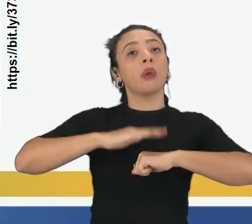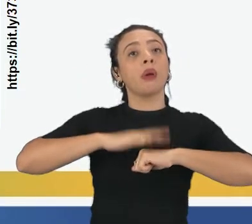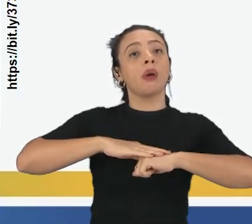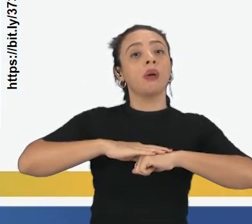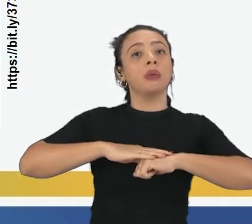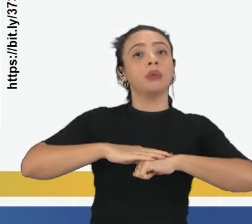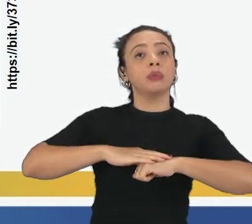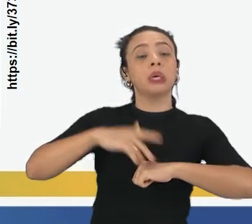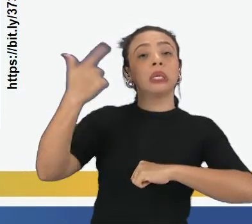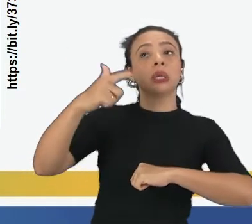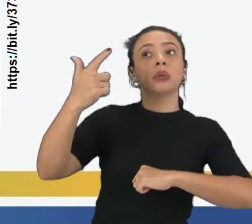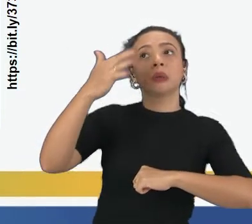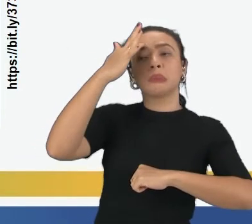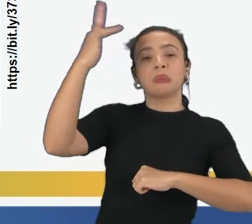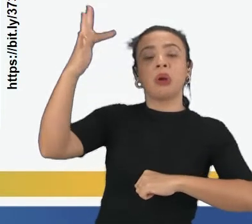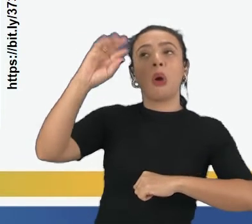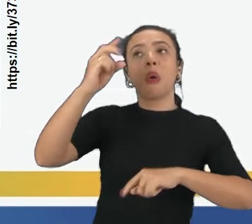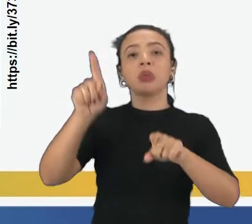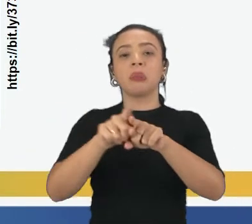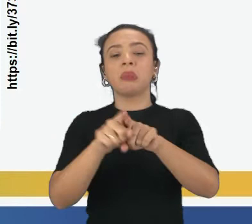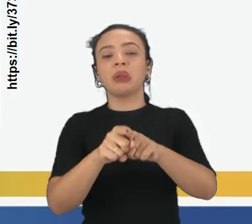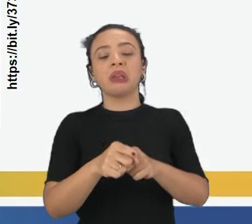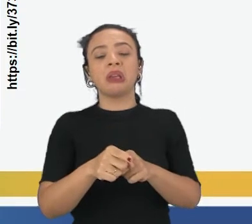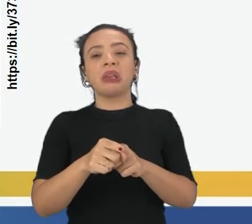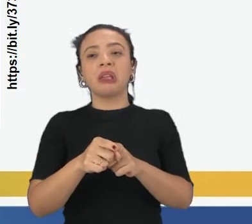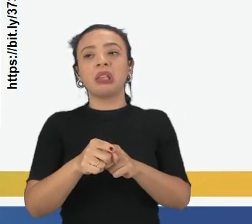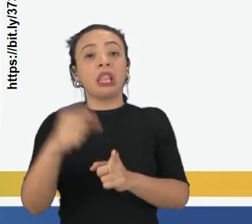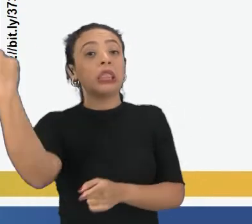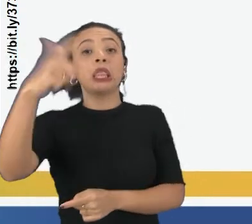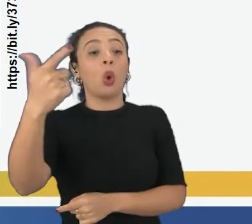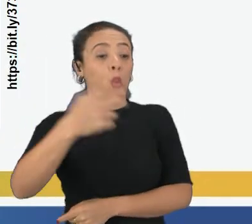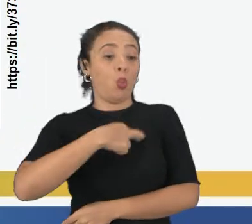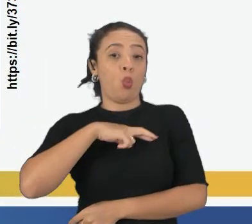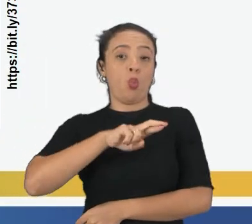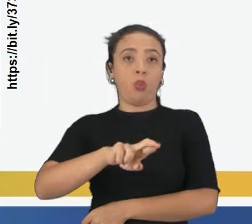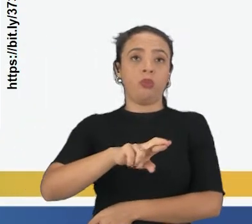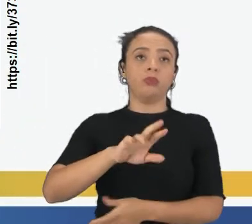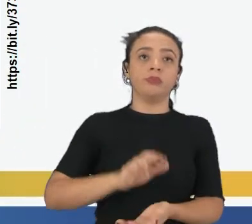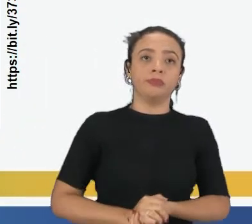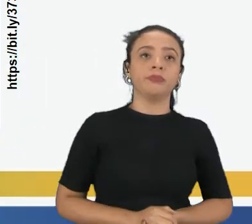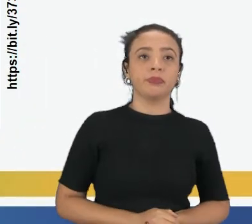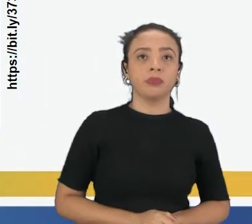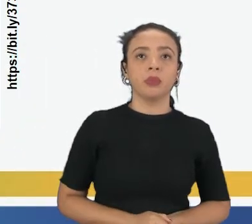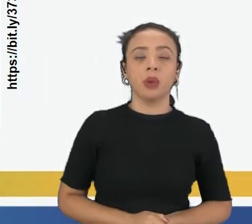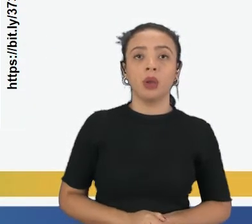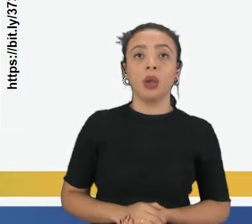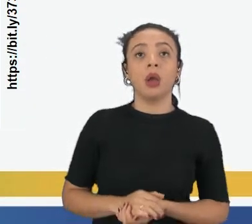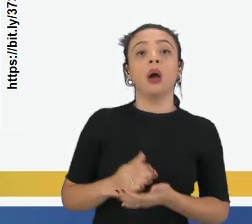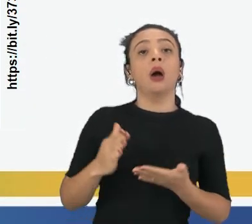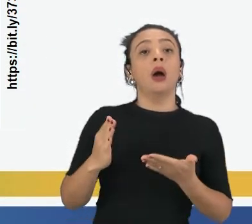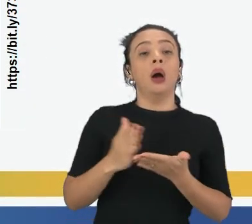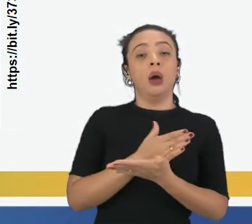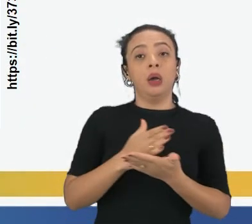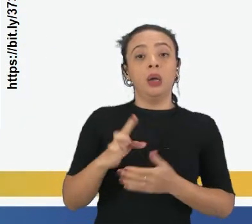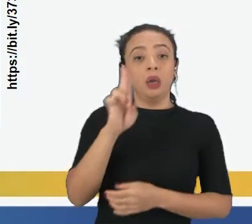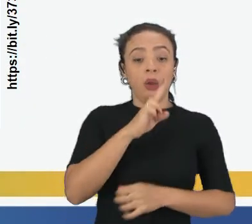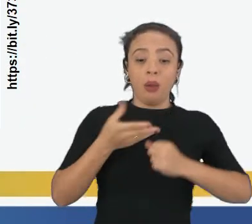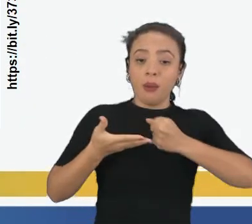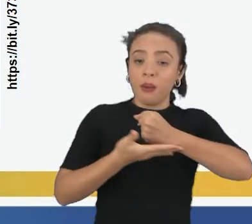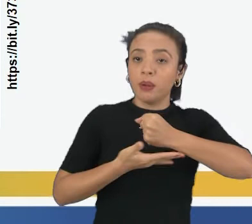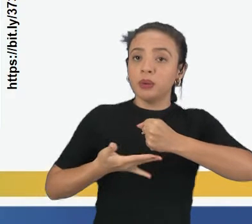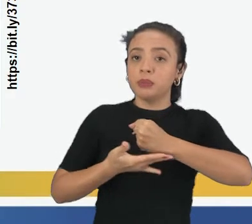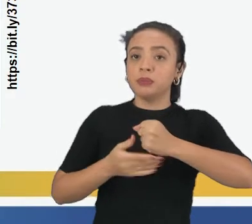Rigor filosófico o Rio Doce em qualquer fundamento religioso ou seja Filosofia de vida muitas vezes se baseia